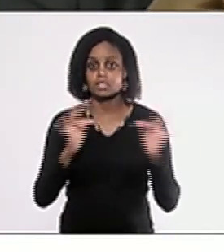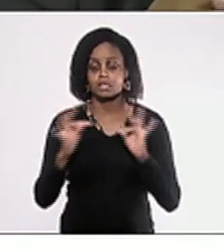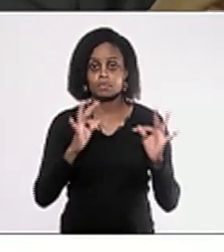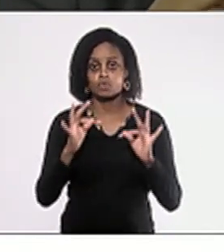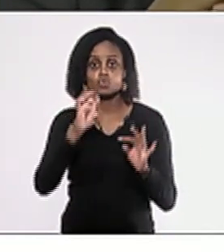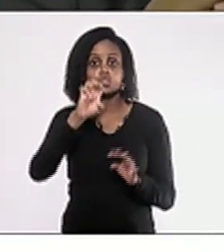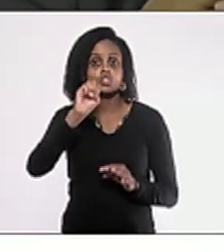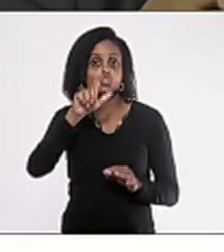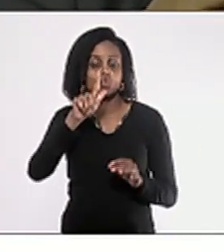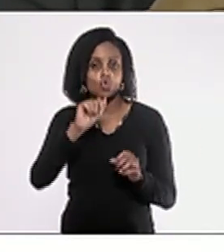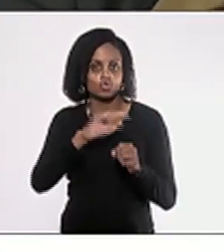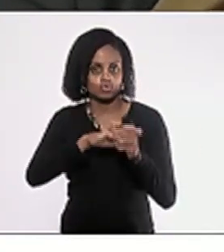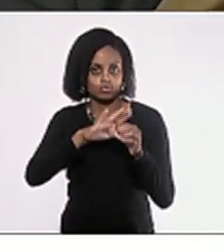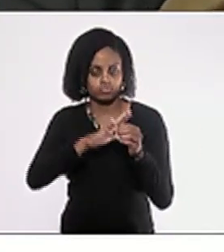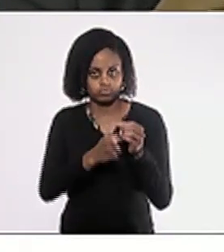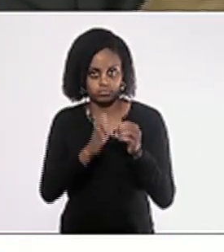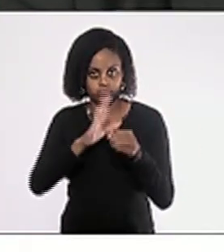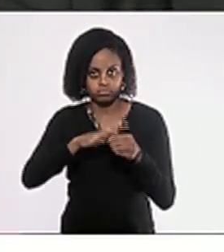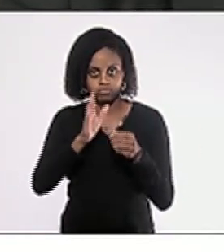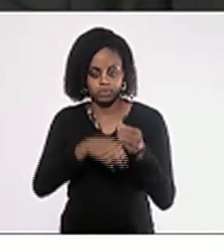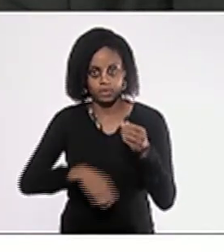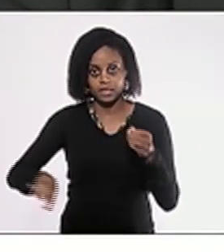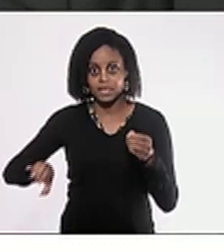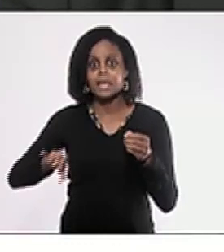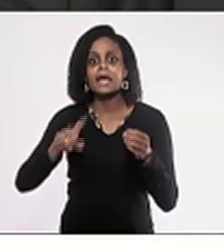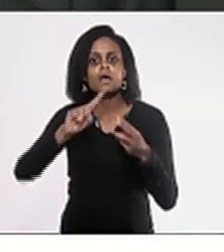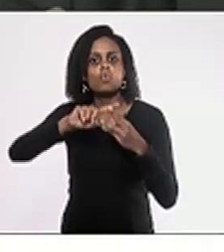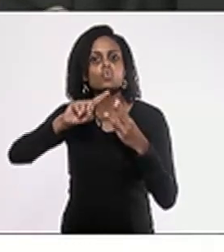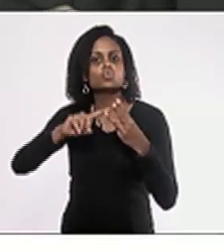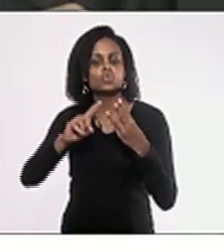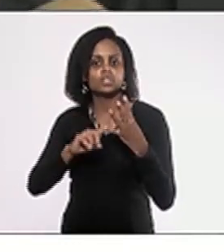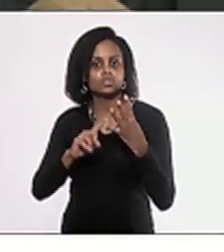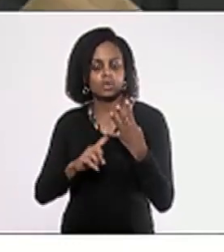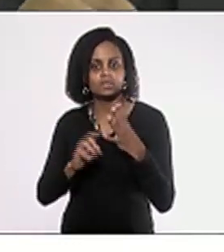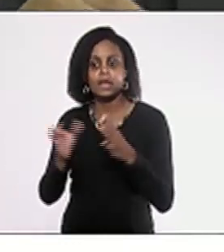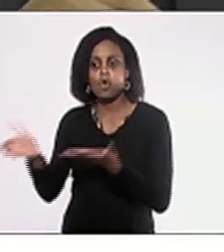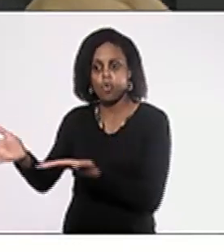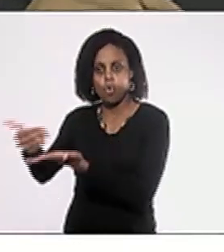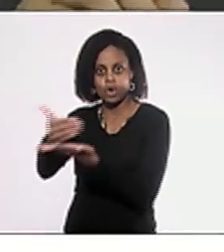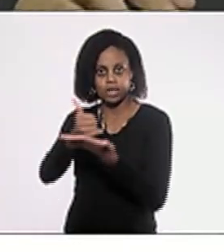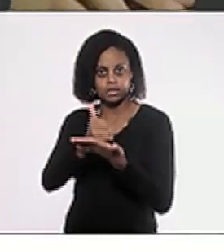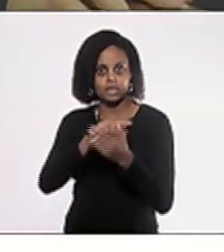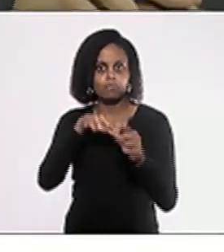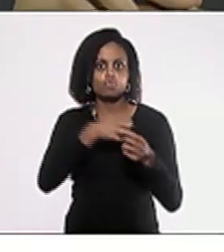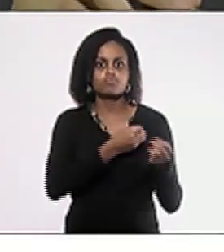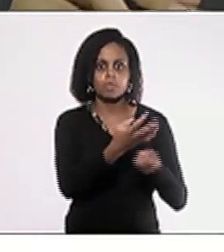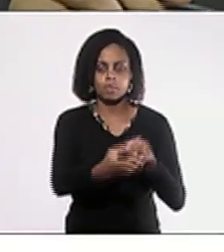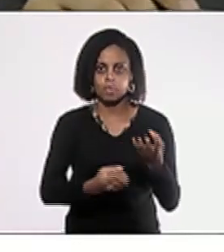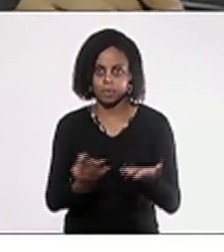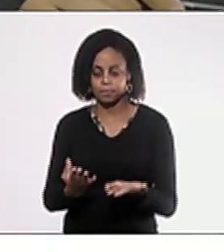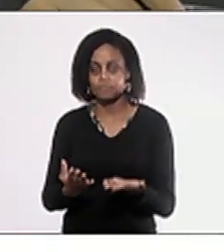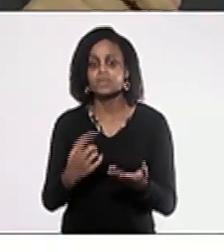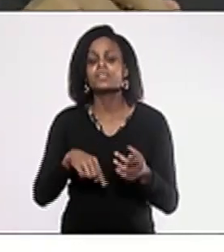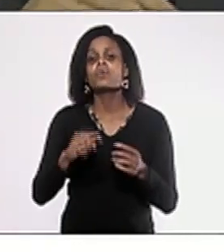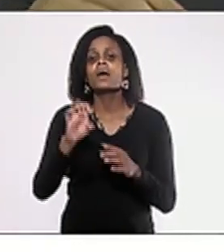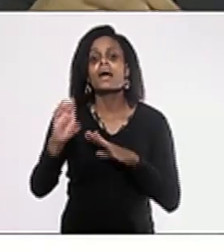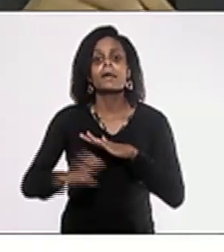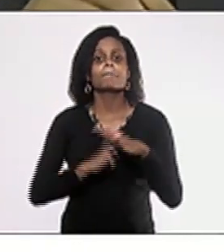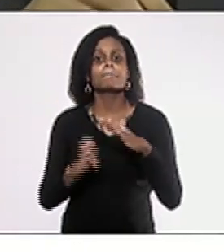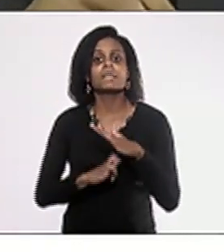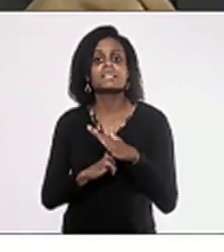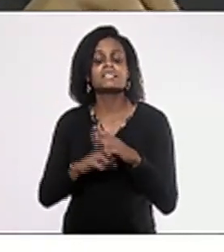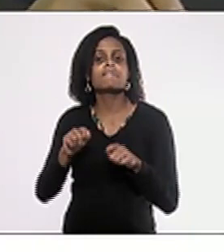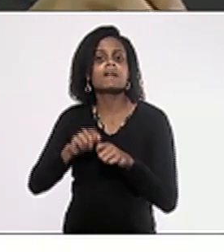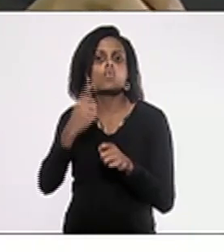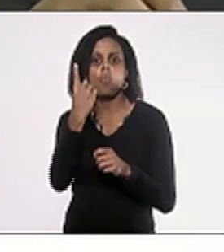4 fases, né, desde a coleta até a distribuição, etc. E que, a partir do momento que a empresa faz pelo menos uma das